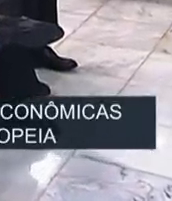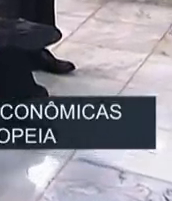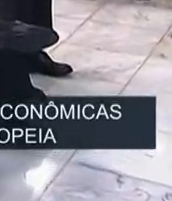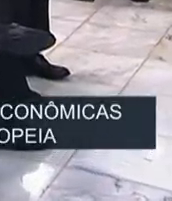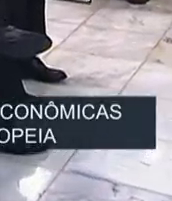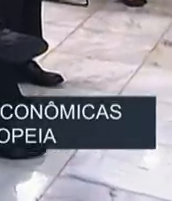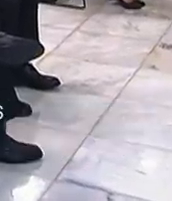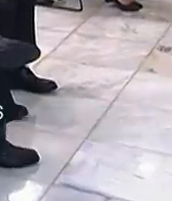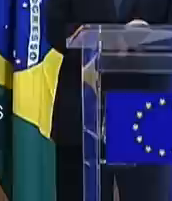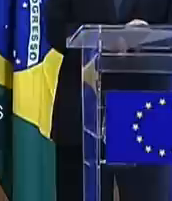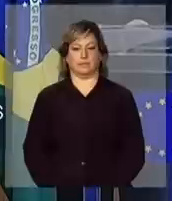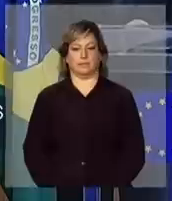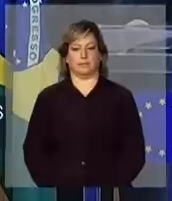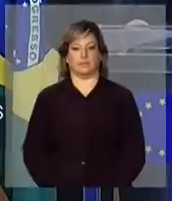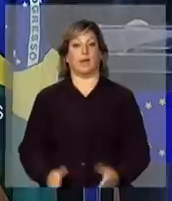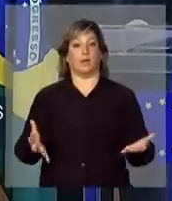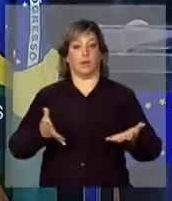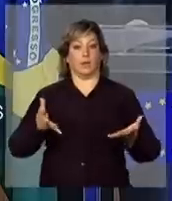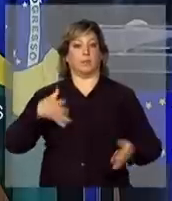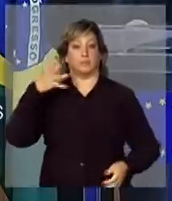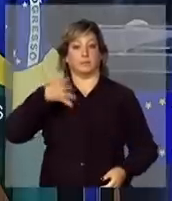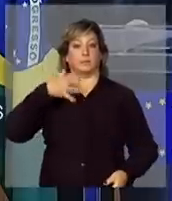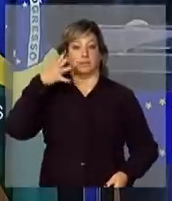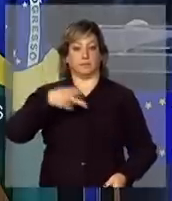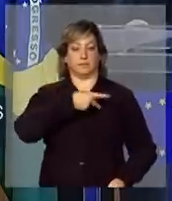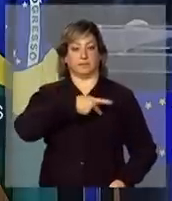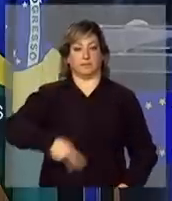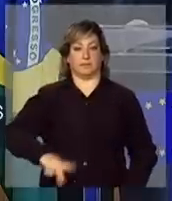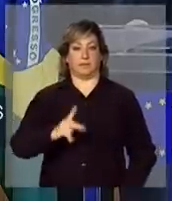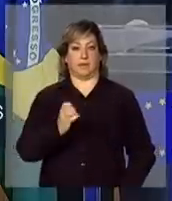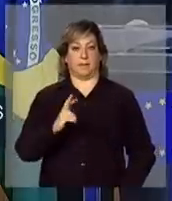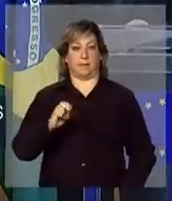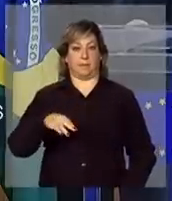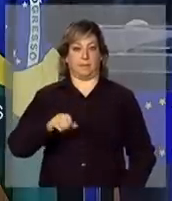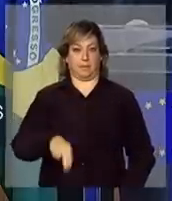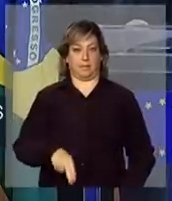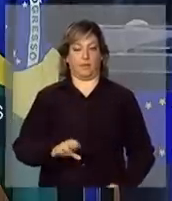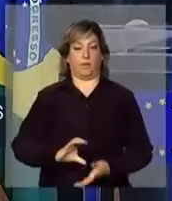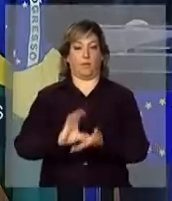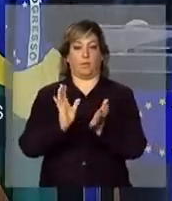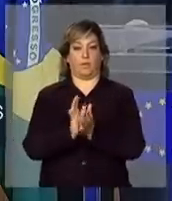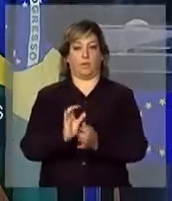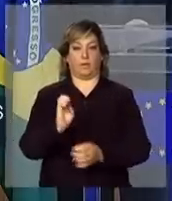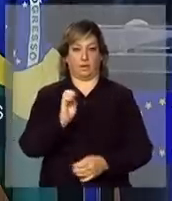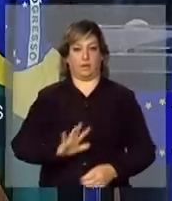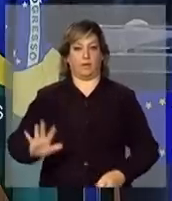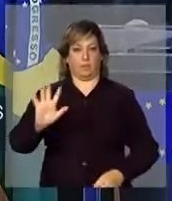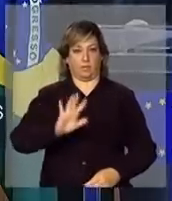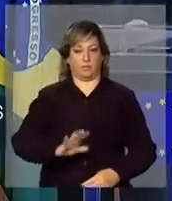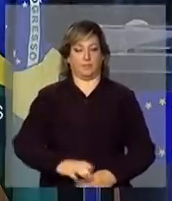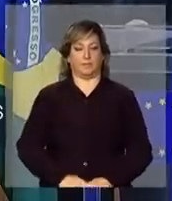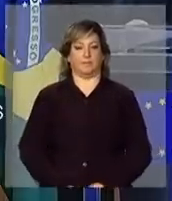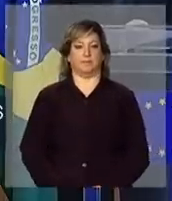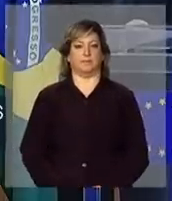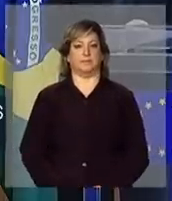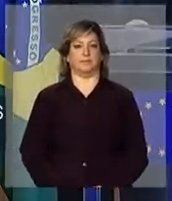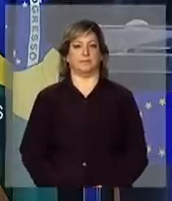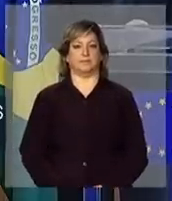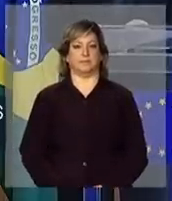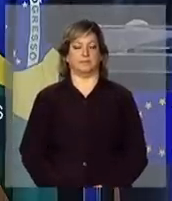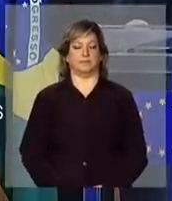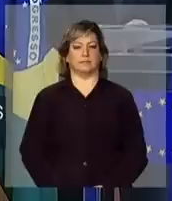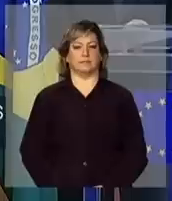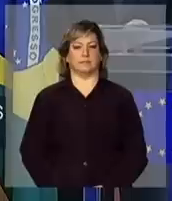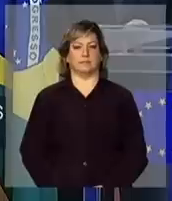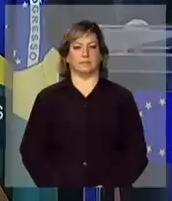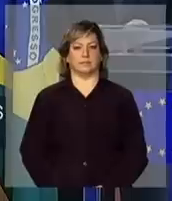Com a palavra, o presidente do Conselho Europeu, Herman Van Rompuy. Madam President, it is